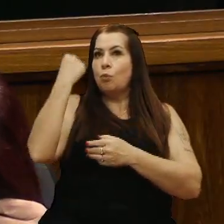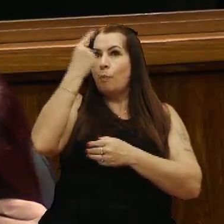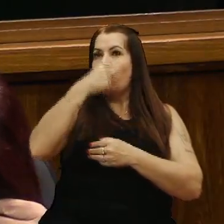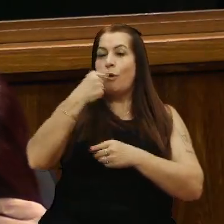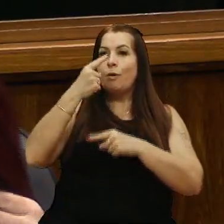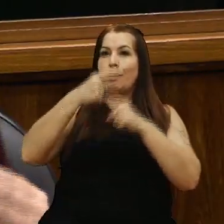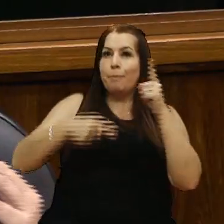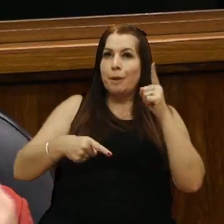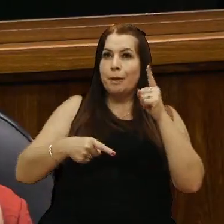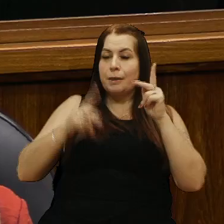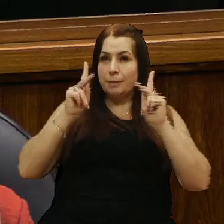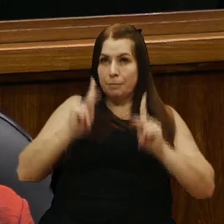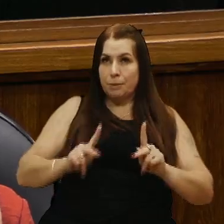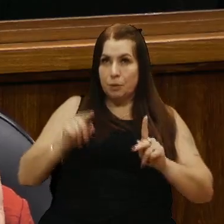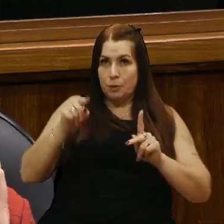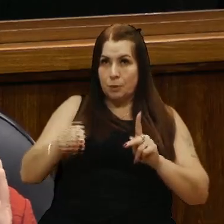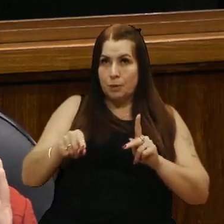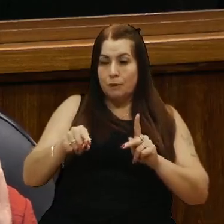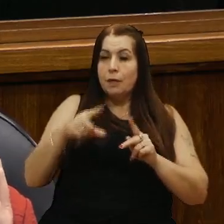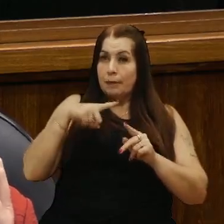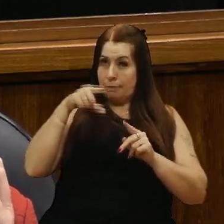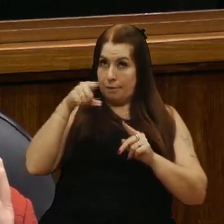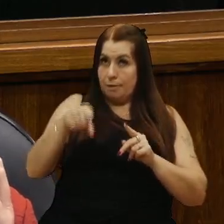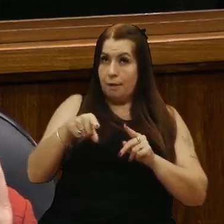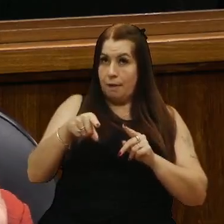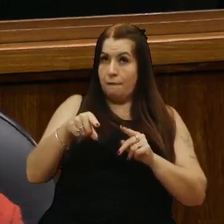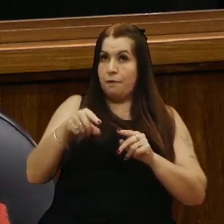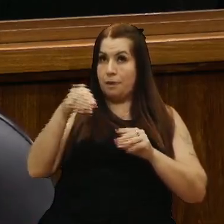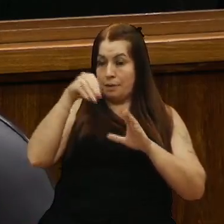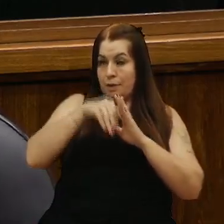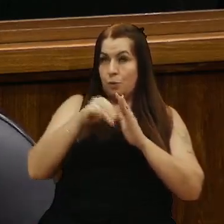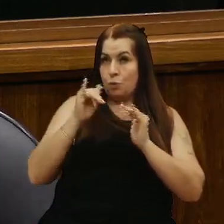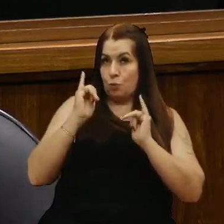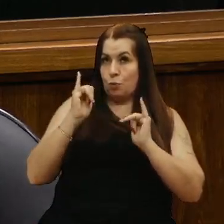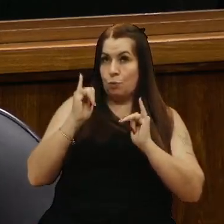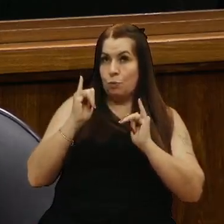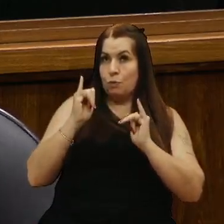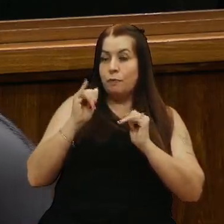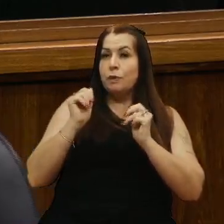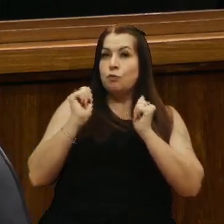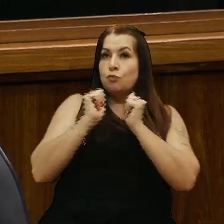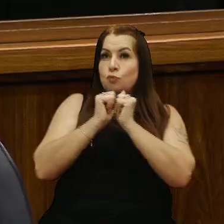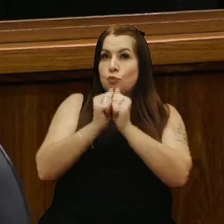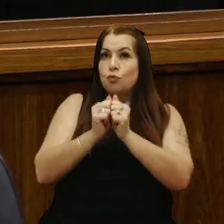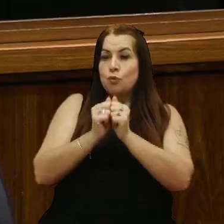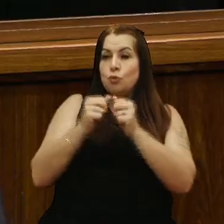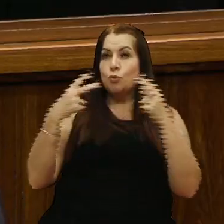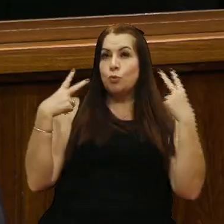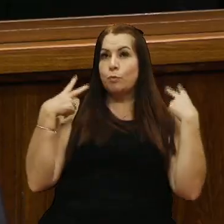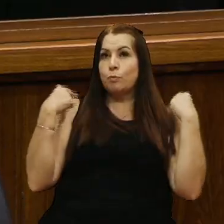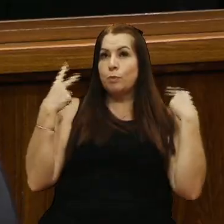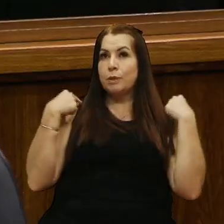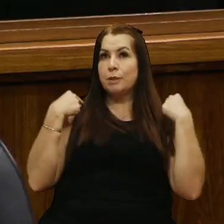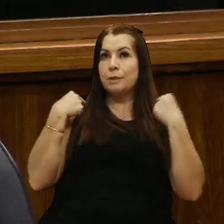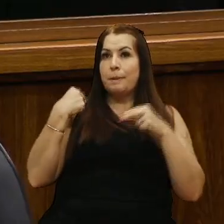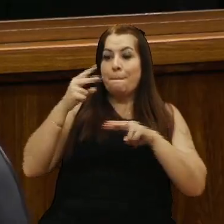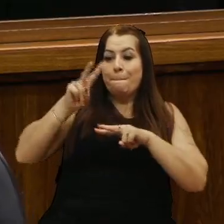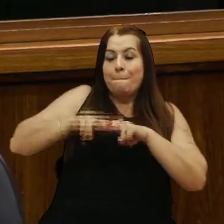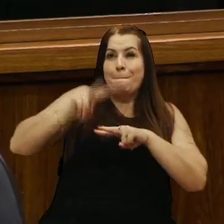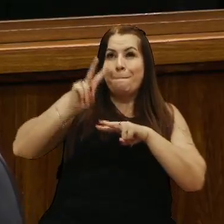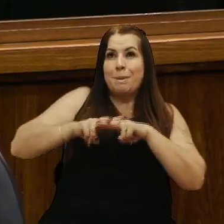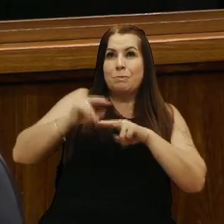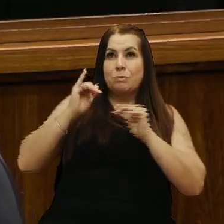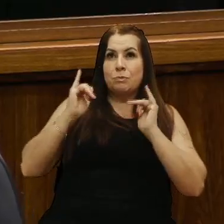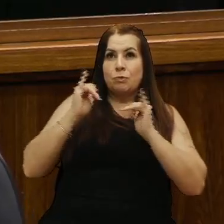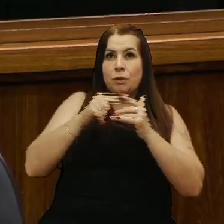1h30. Os moradores que estavam no transporte ficaram junto com o motorista, trancados dentro